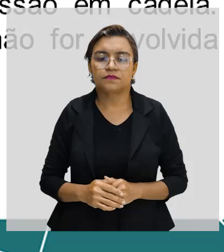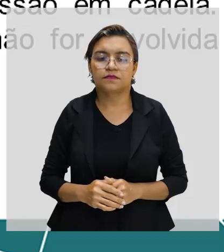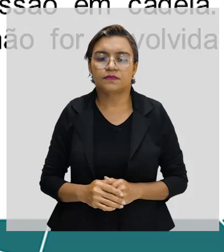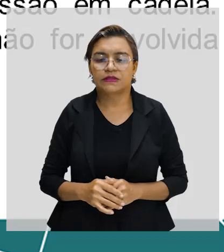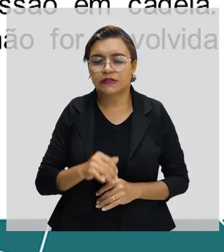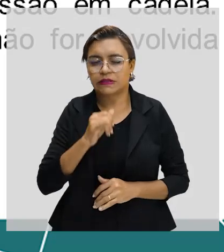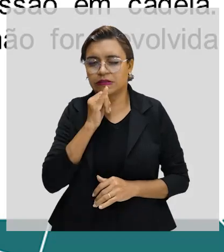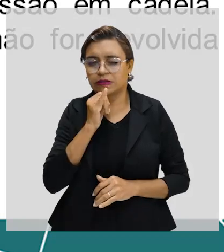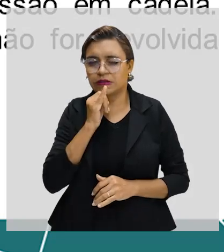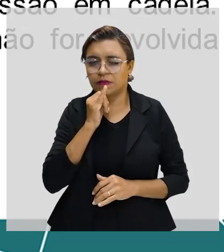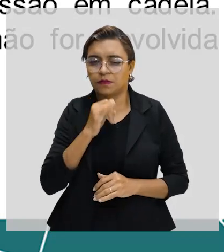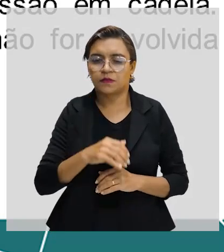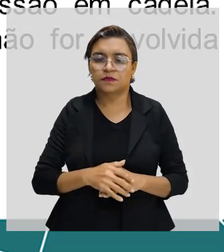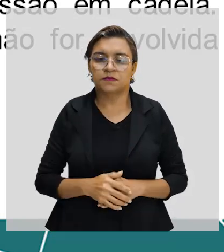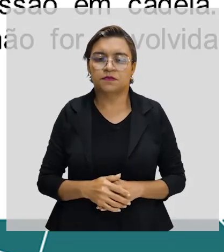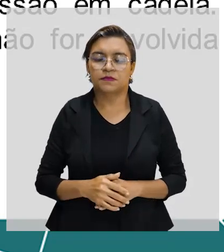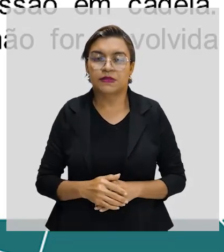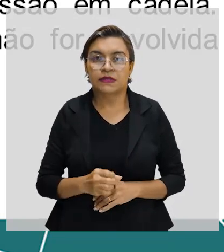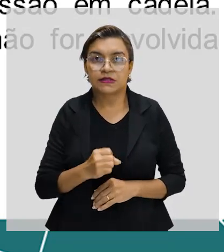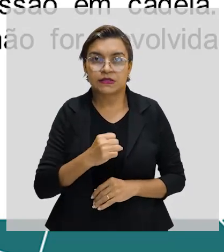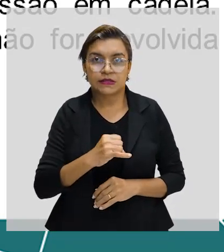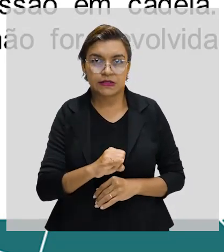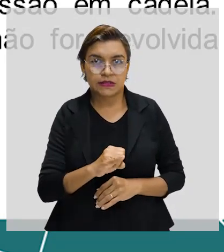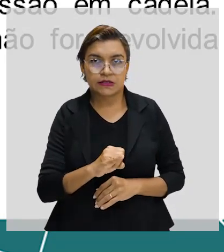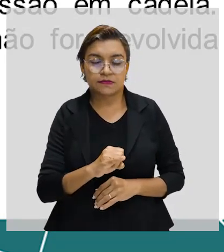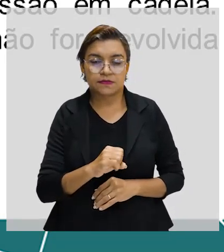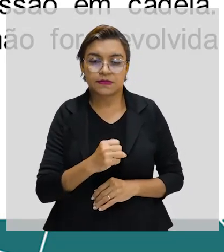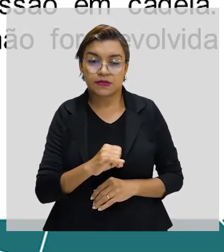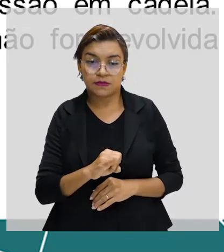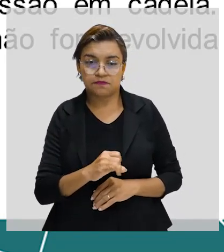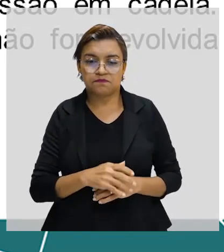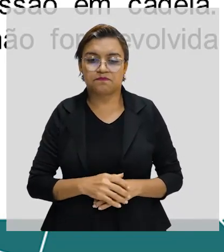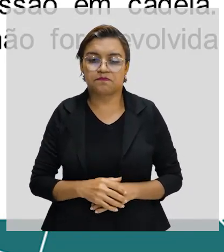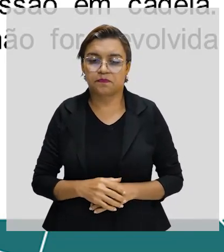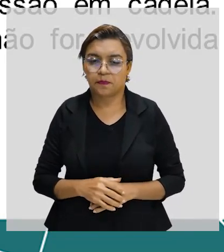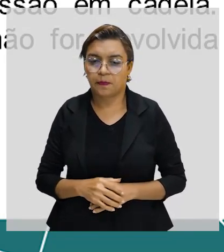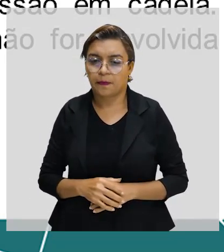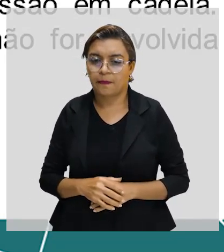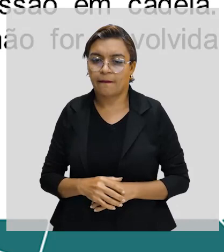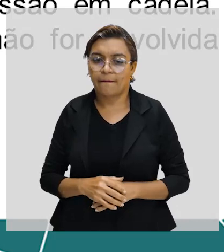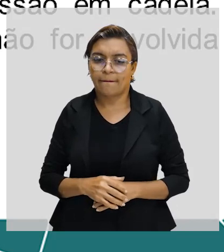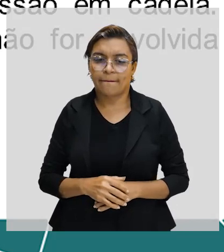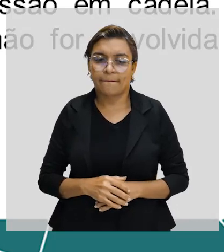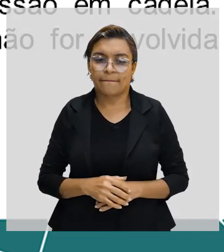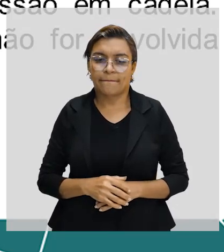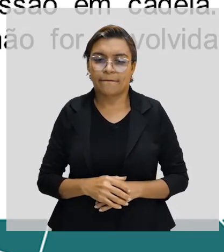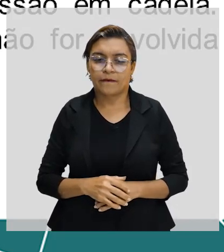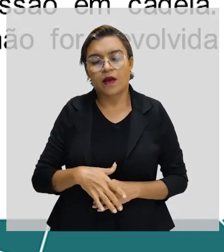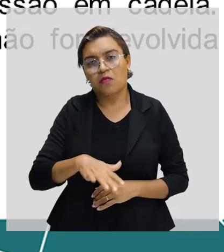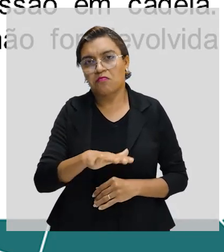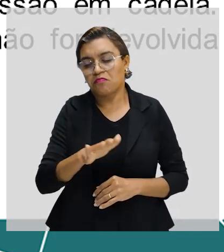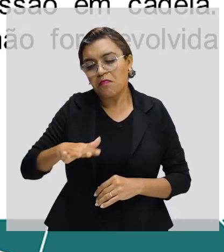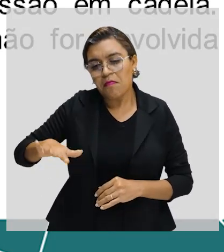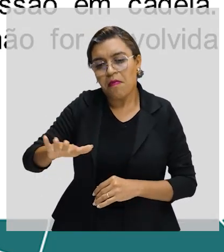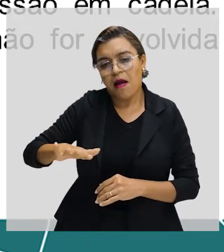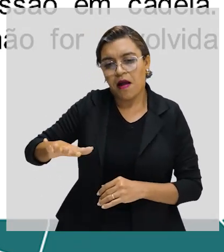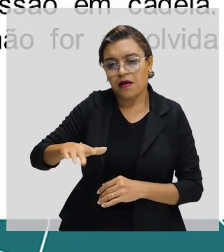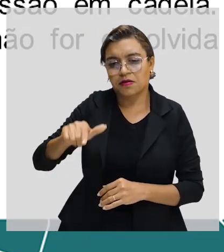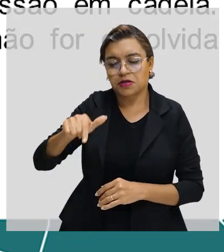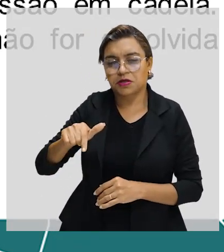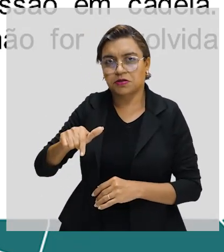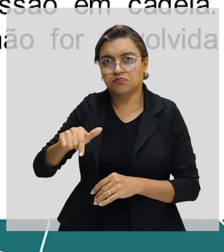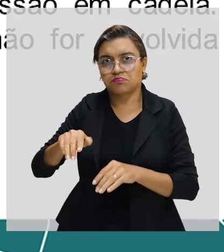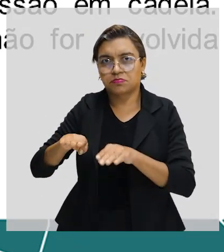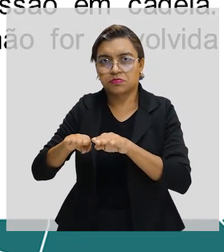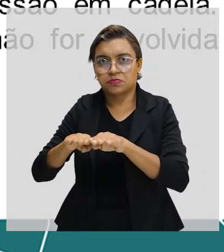é menos do que, se a configuração, né, desculpa, se uma configuração ela é menos do que a crítica, eu cheguei na crítica, né?